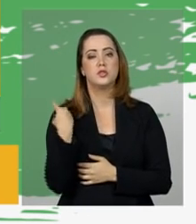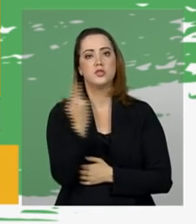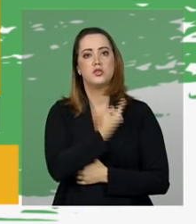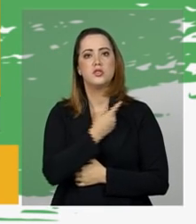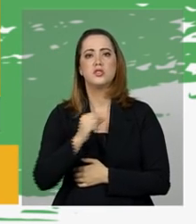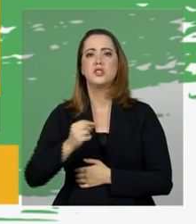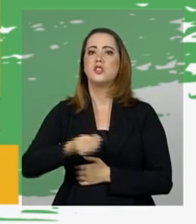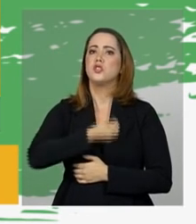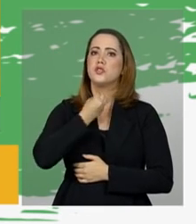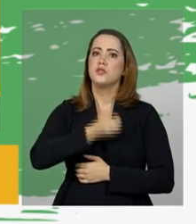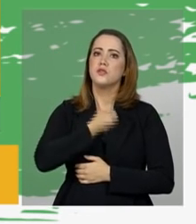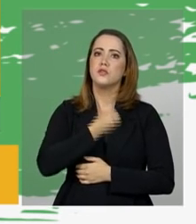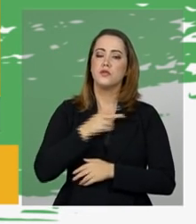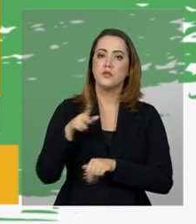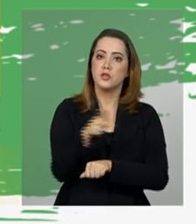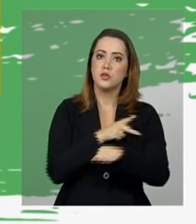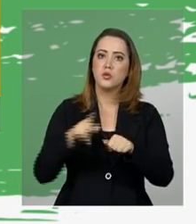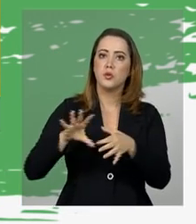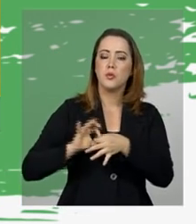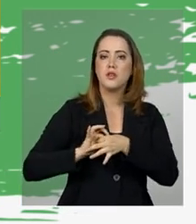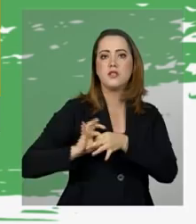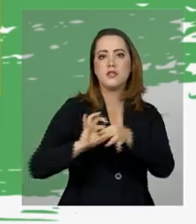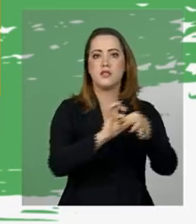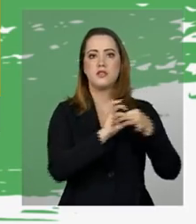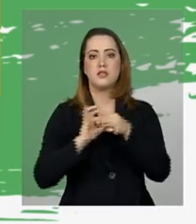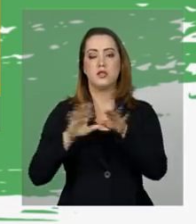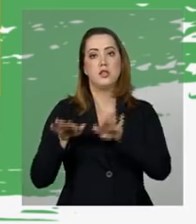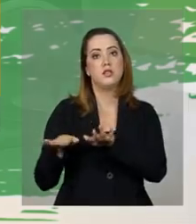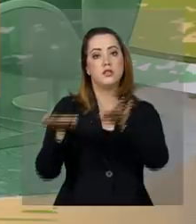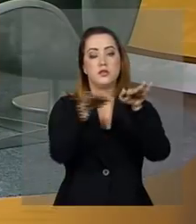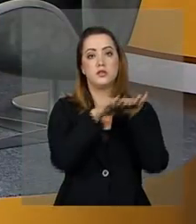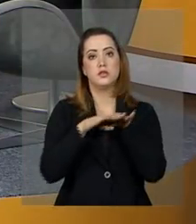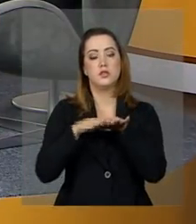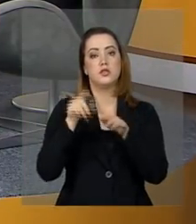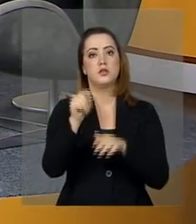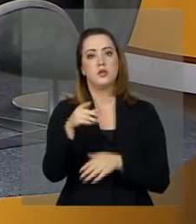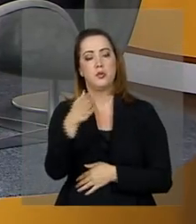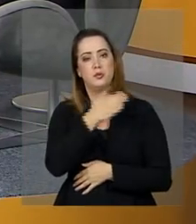num país livre e soberano. Pátria amada, Brasil!